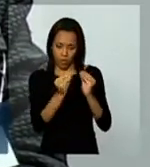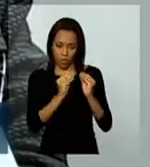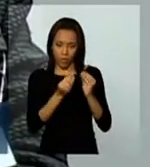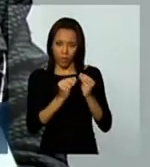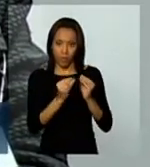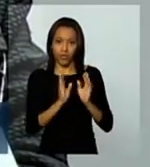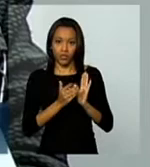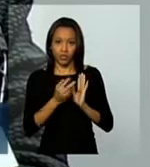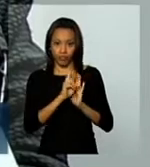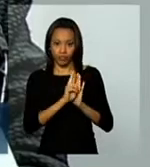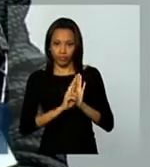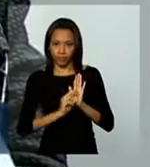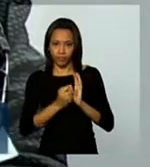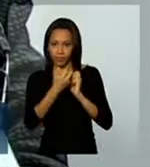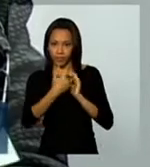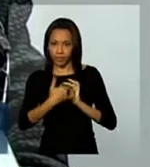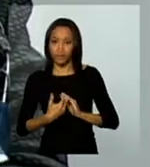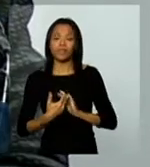ser